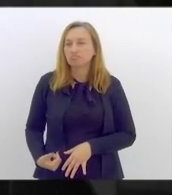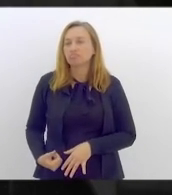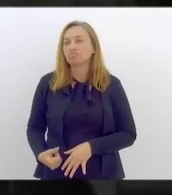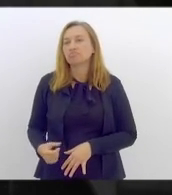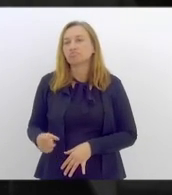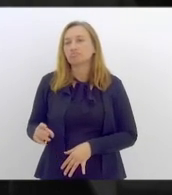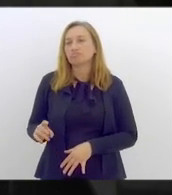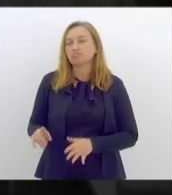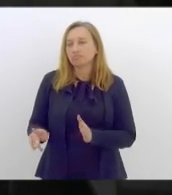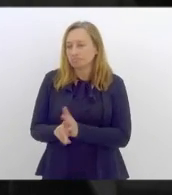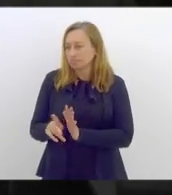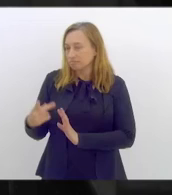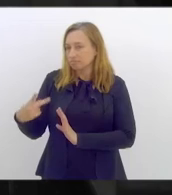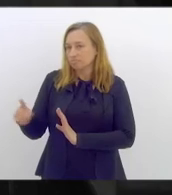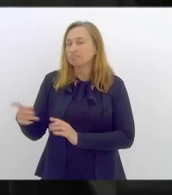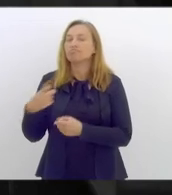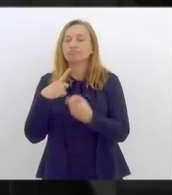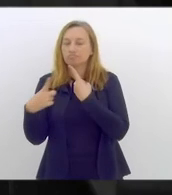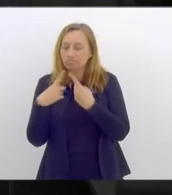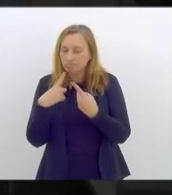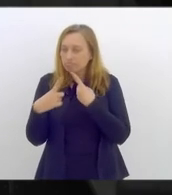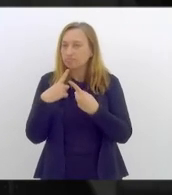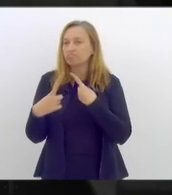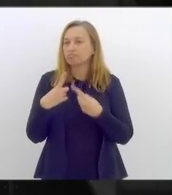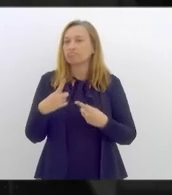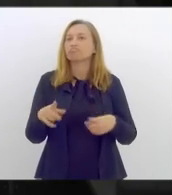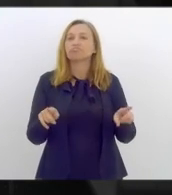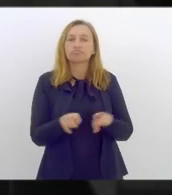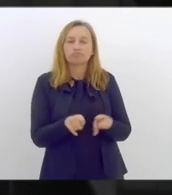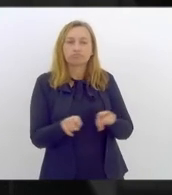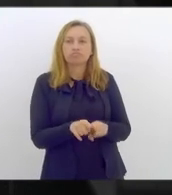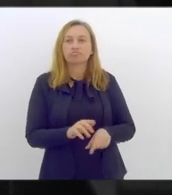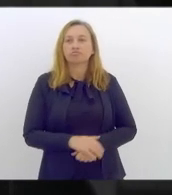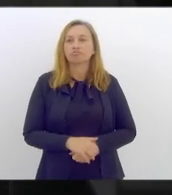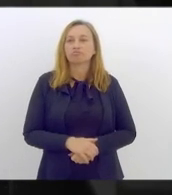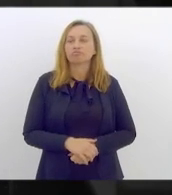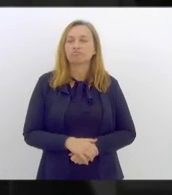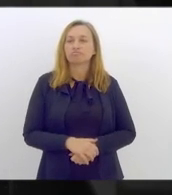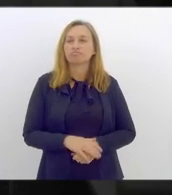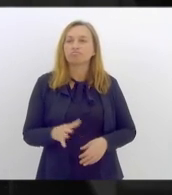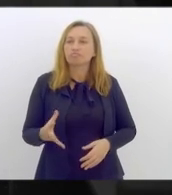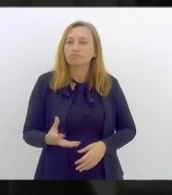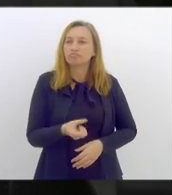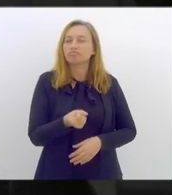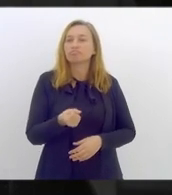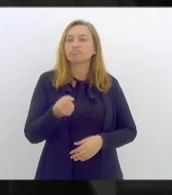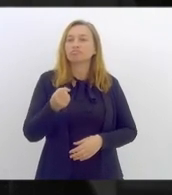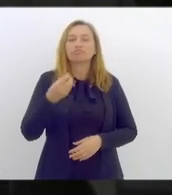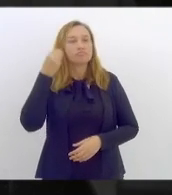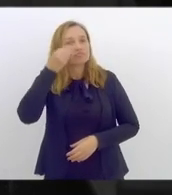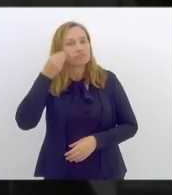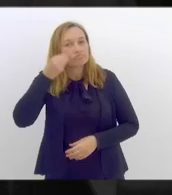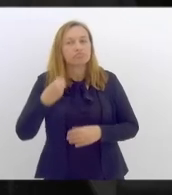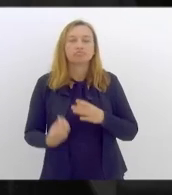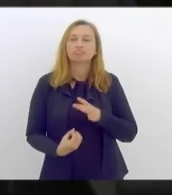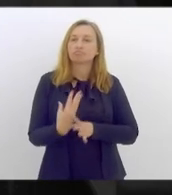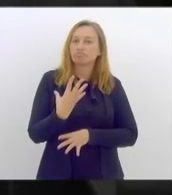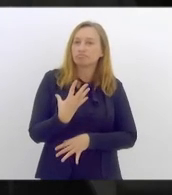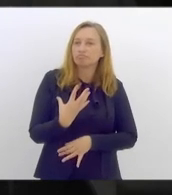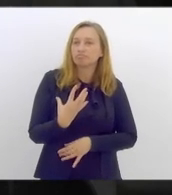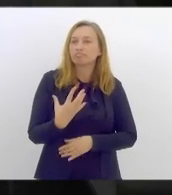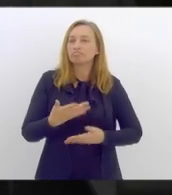só pode ser com eles em diálogo com eles enfim e sobretudo resgatando as experiências criativas